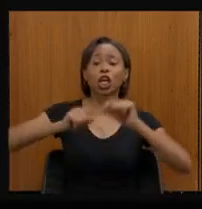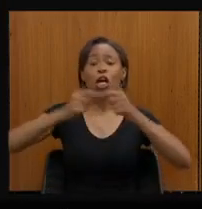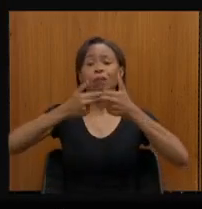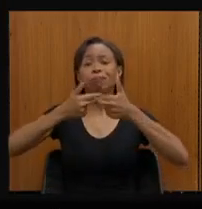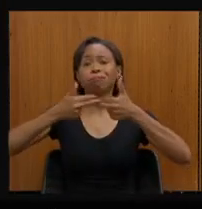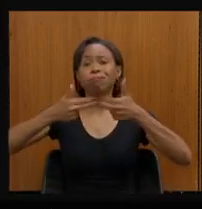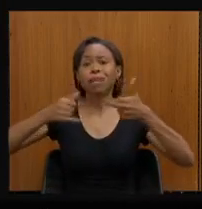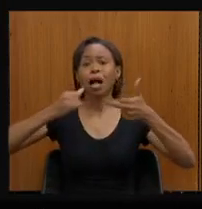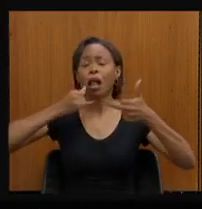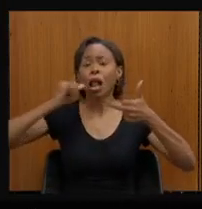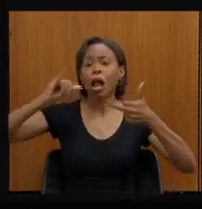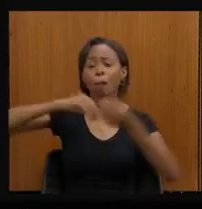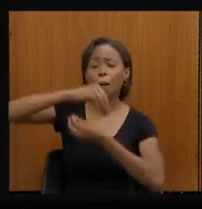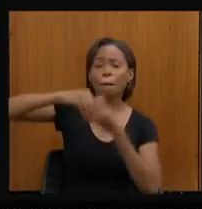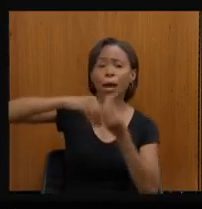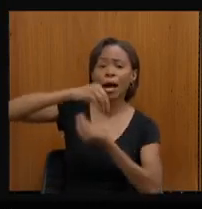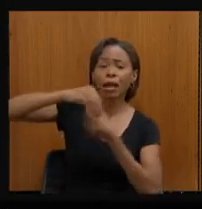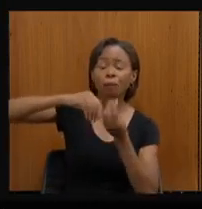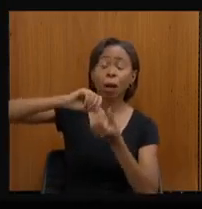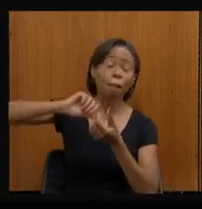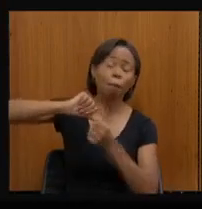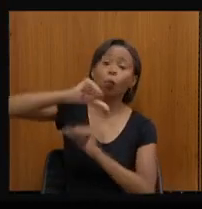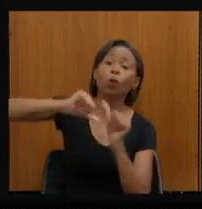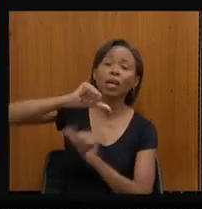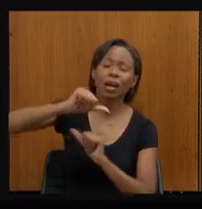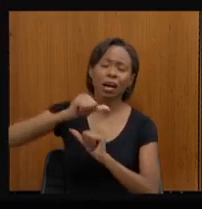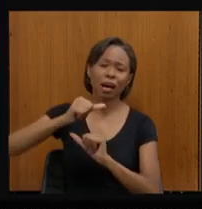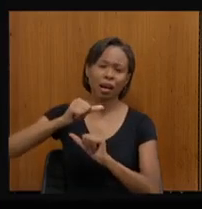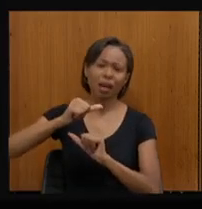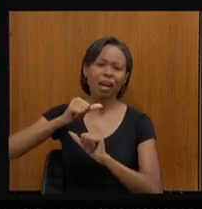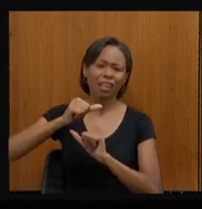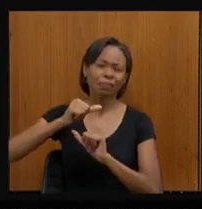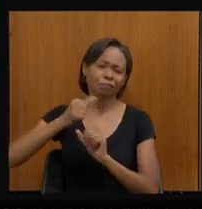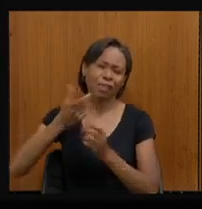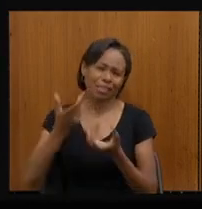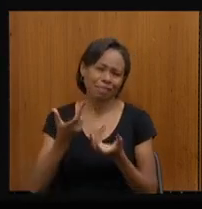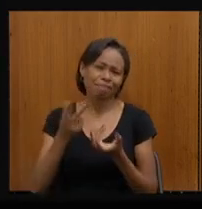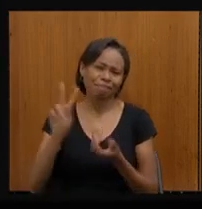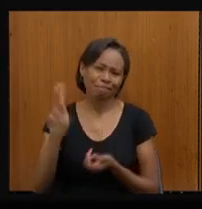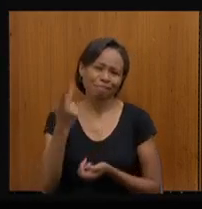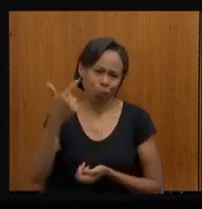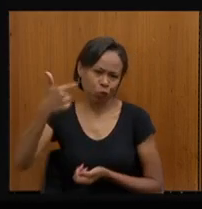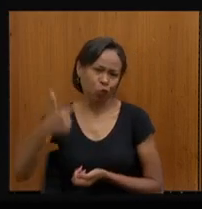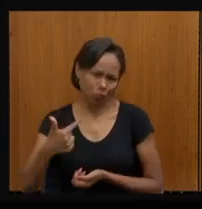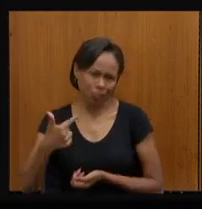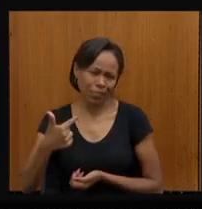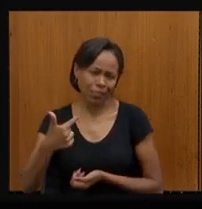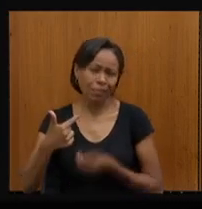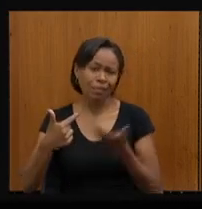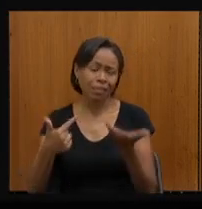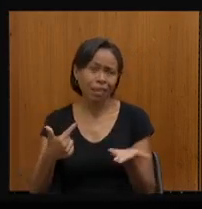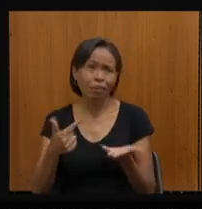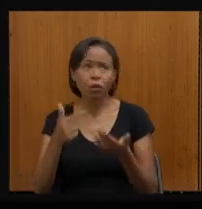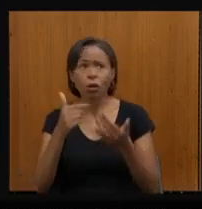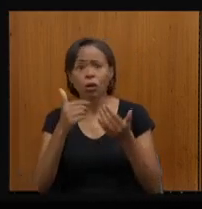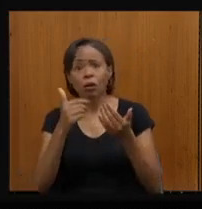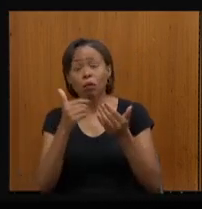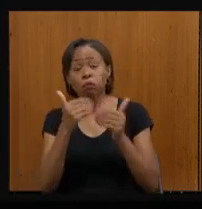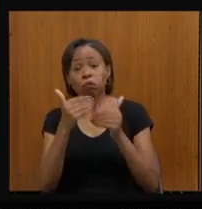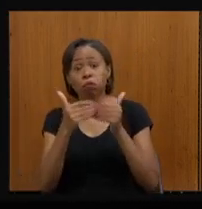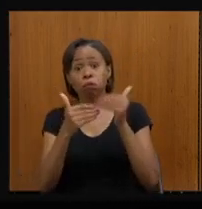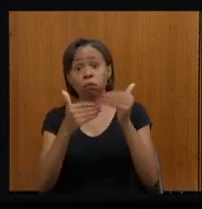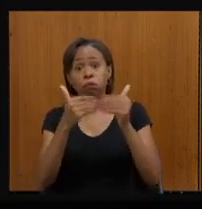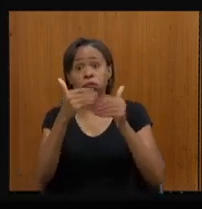hidrogénio precisa caiu bastante acredita que tão forte que eu já tô tomando o posicionamente vão crescendo